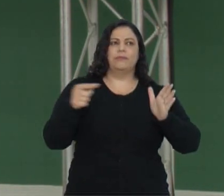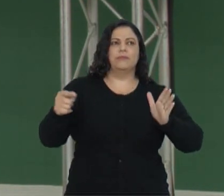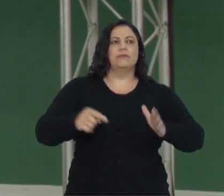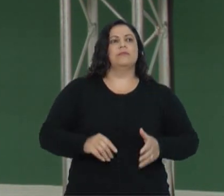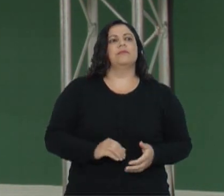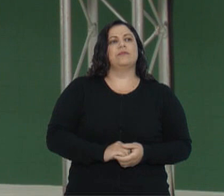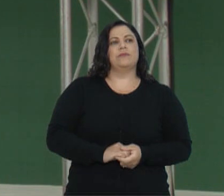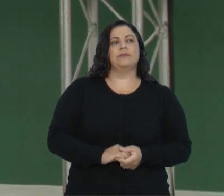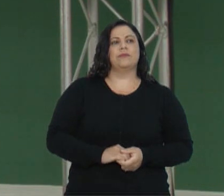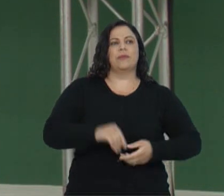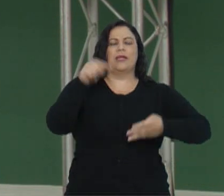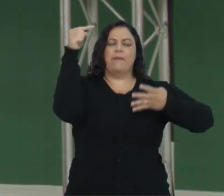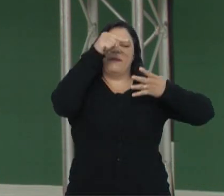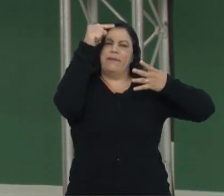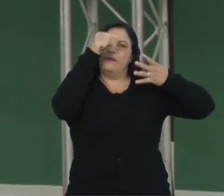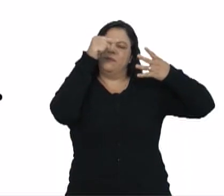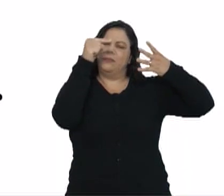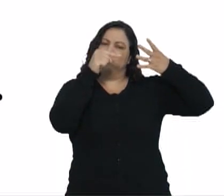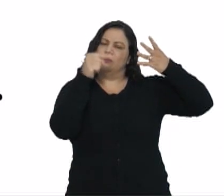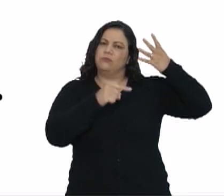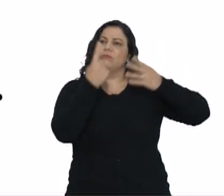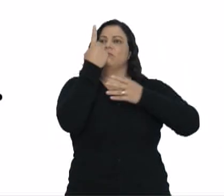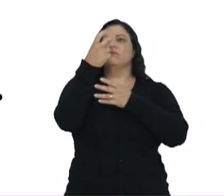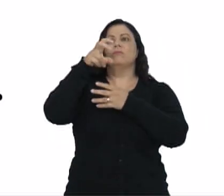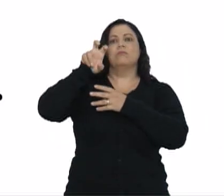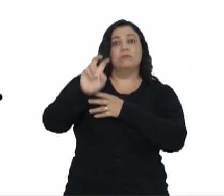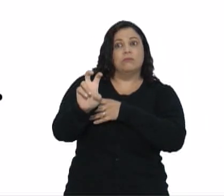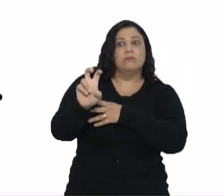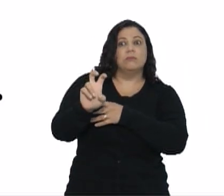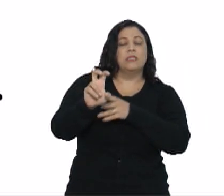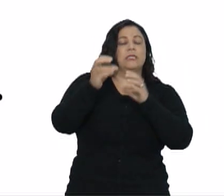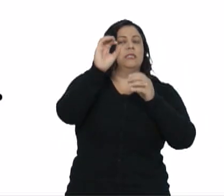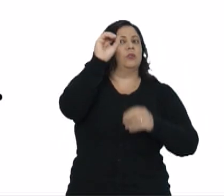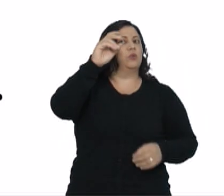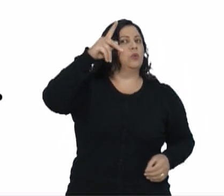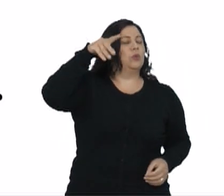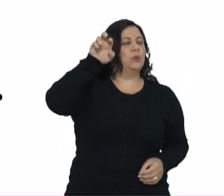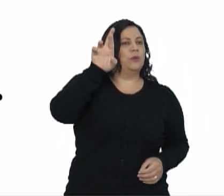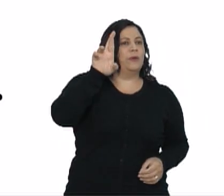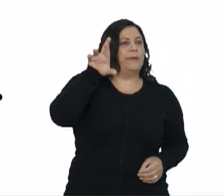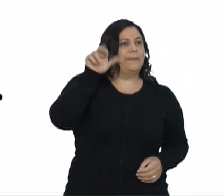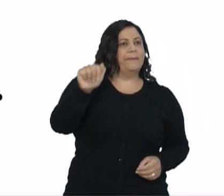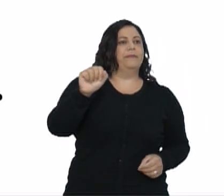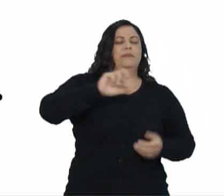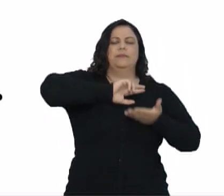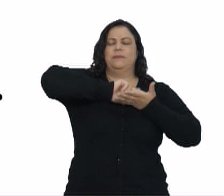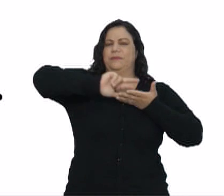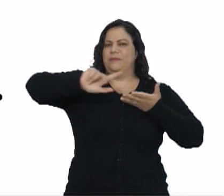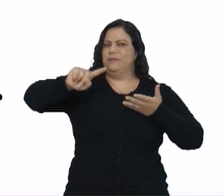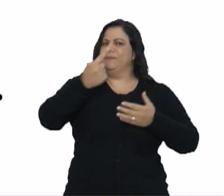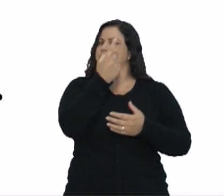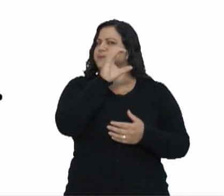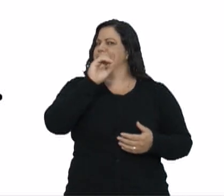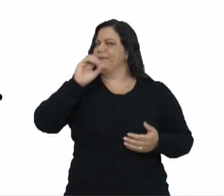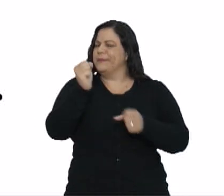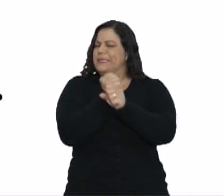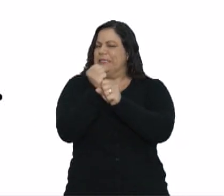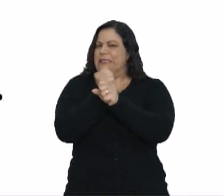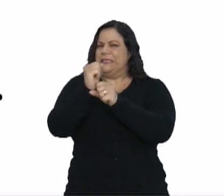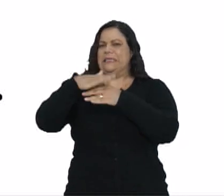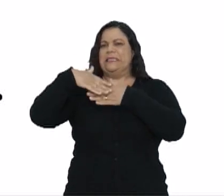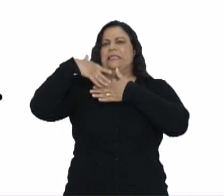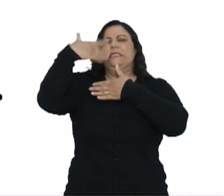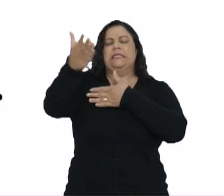Lista de composições dos Scarlatti, 115 óperas, olha só como a ópera começou em 1600 e 100 anos depois já tinha gente compondo de tudo quanto é